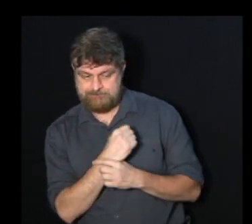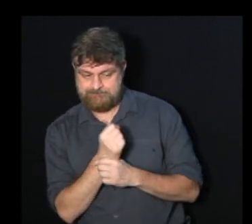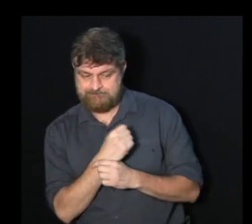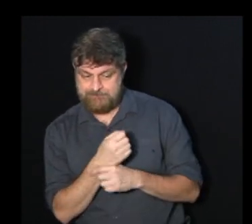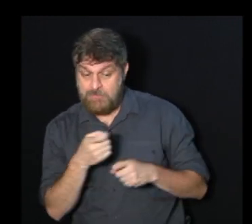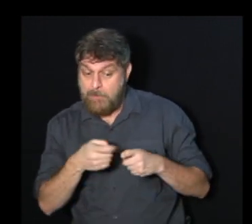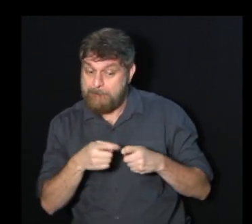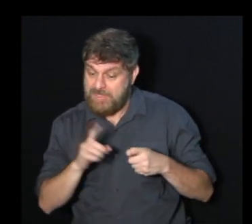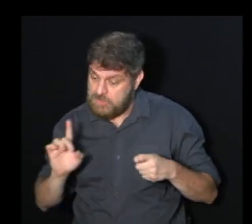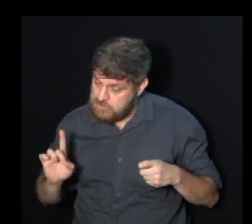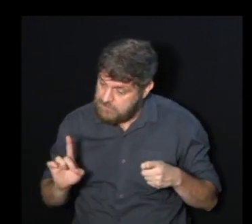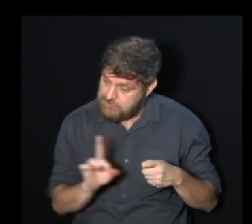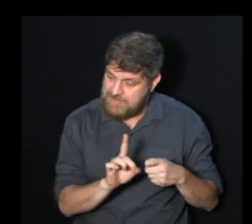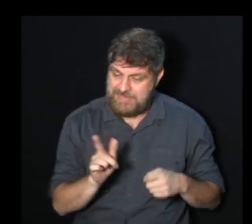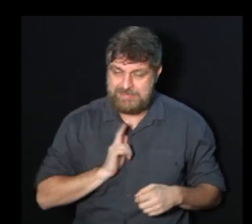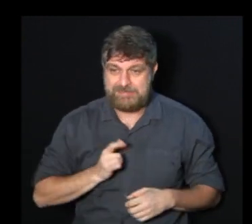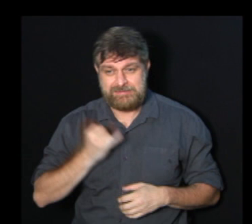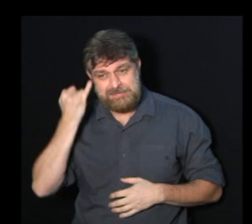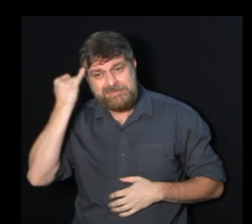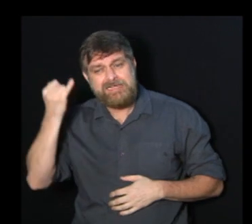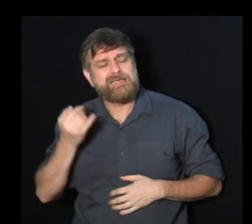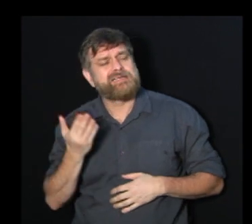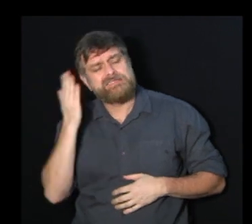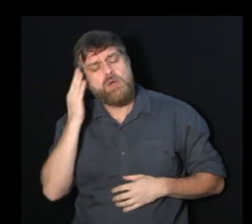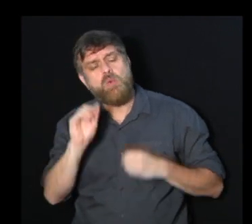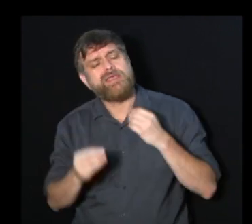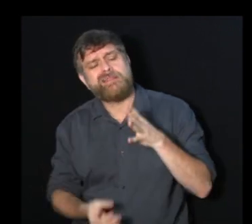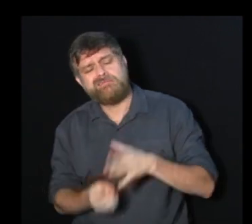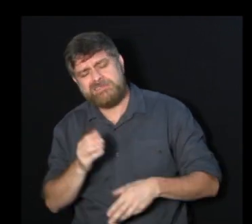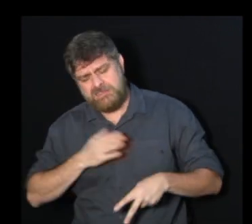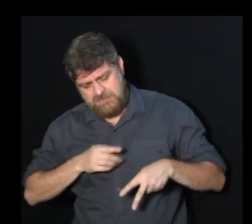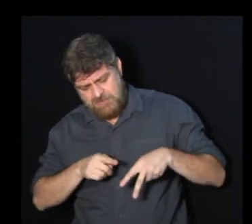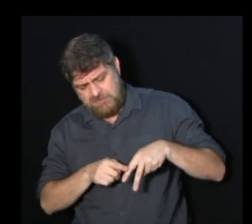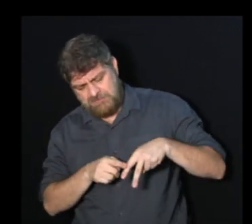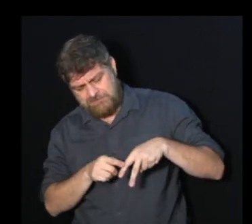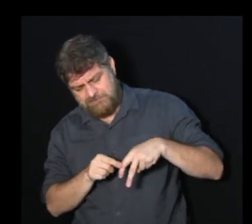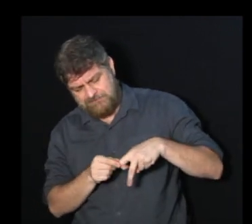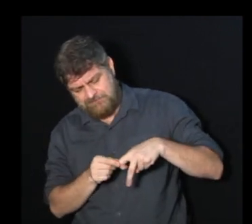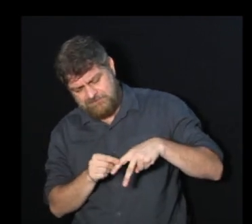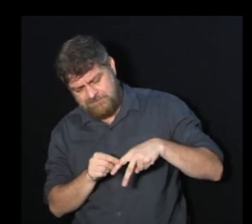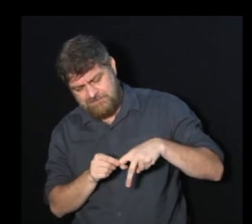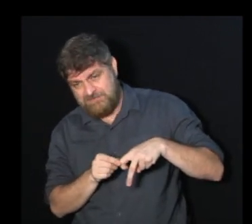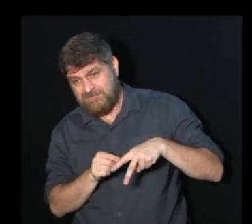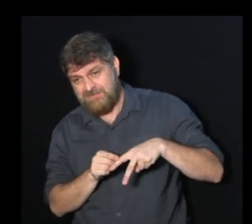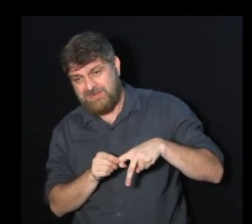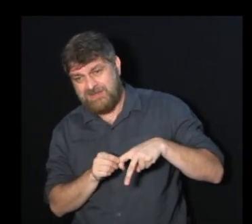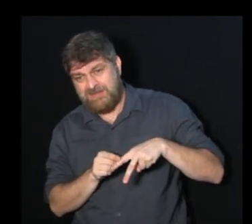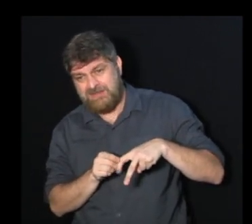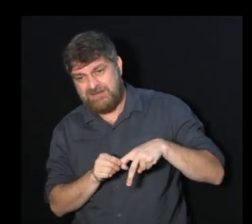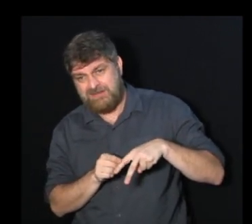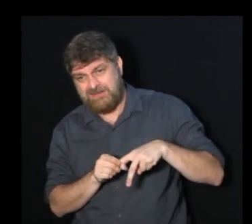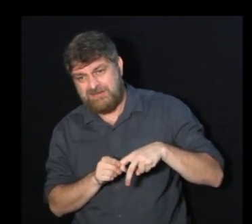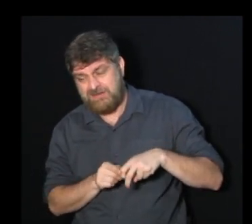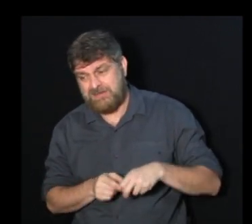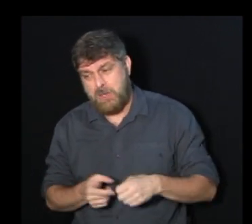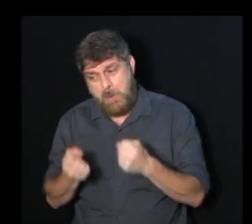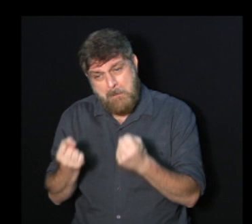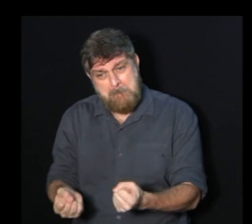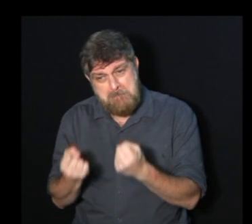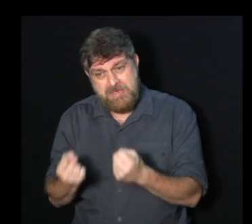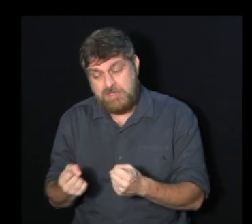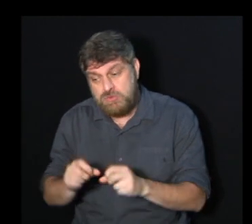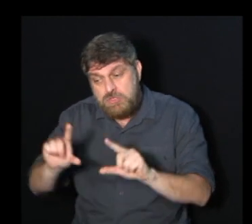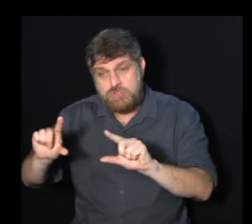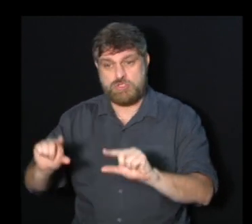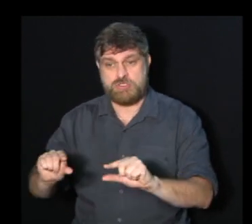médico, tem uma ideia melhor do que está acontecendo com o seu joelho e, na dúvida, diminui a angulação, diminui o peso e tenta